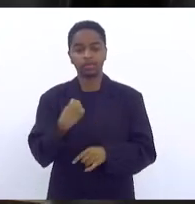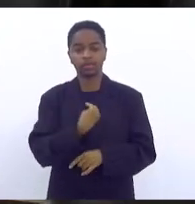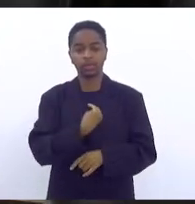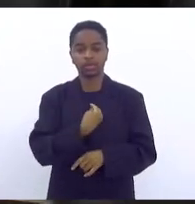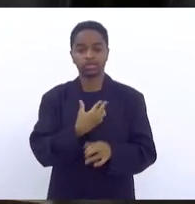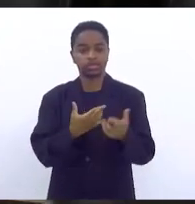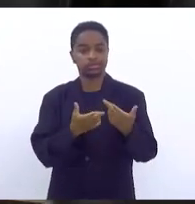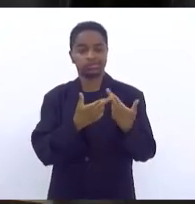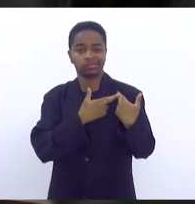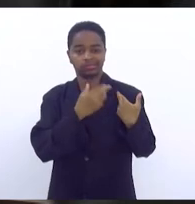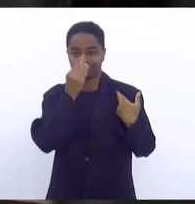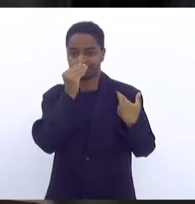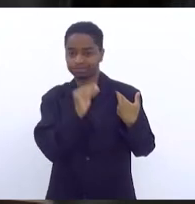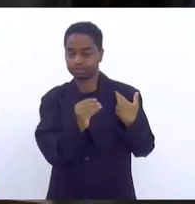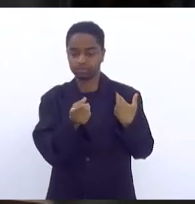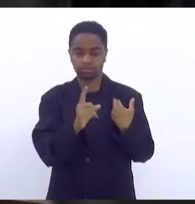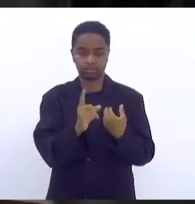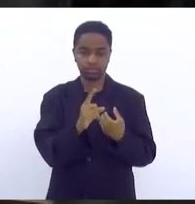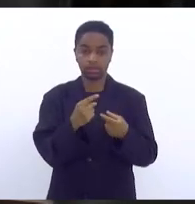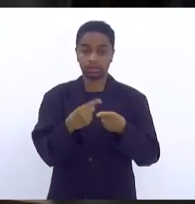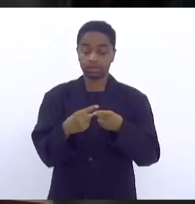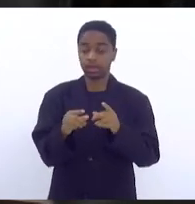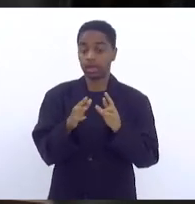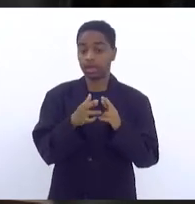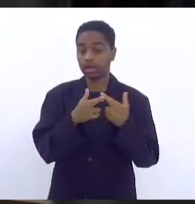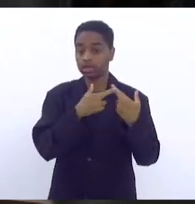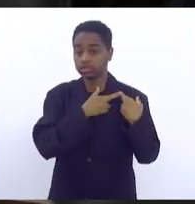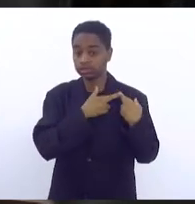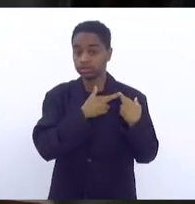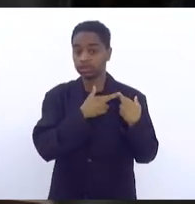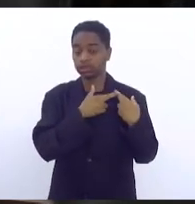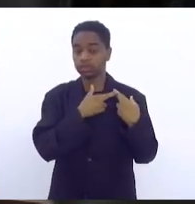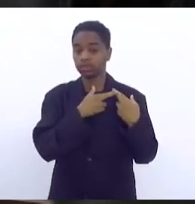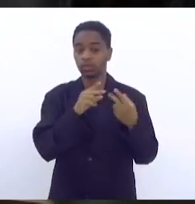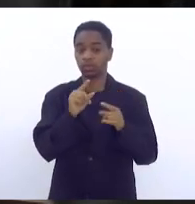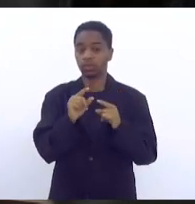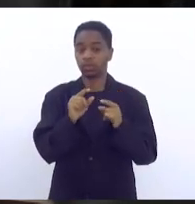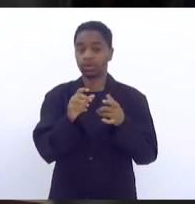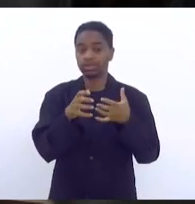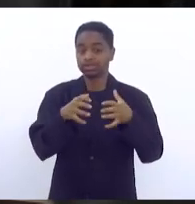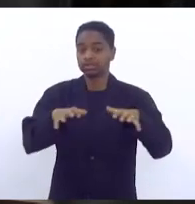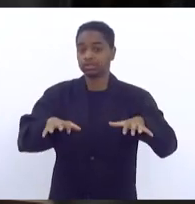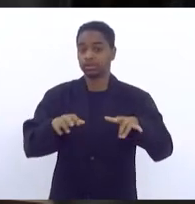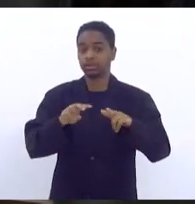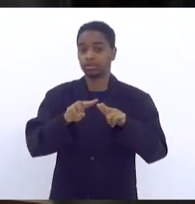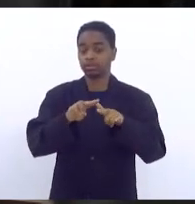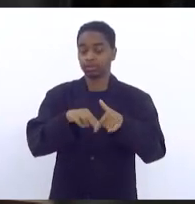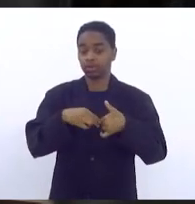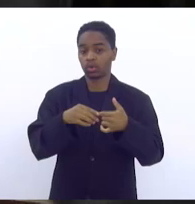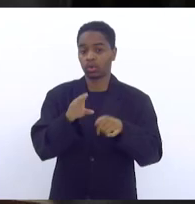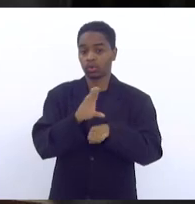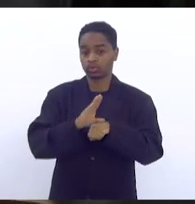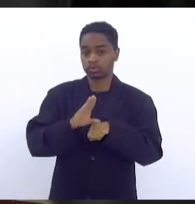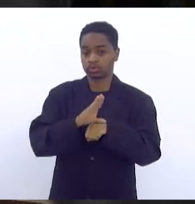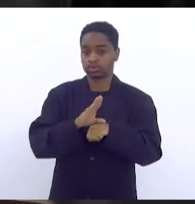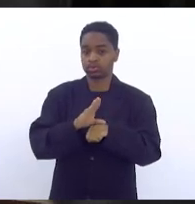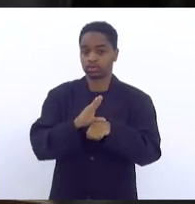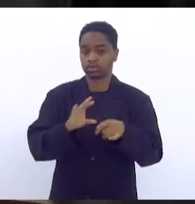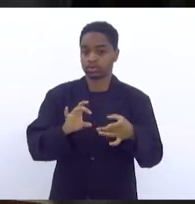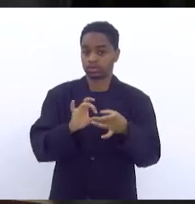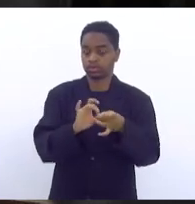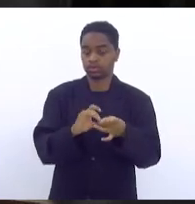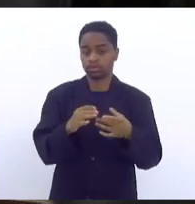responsabilidade eh responsabilidade ela é fragmentada pela constituição o